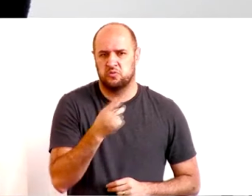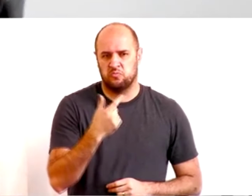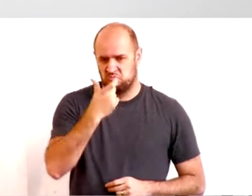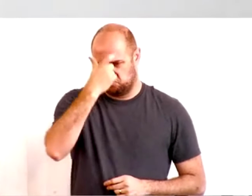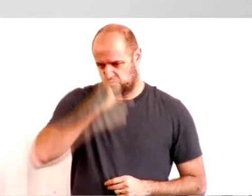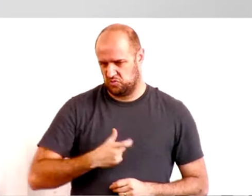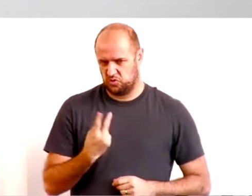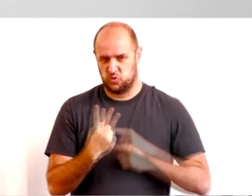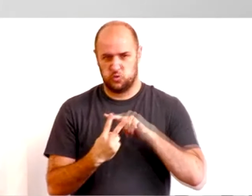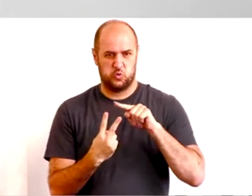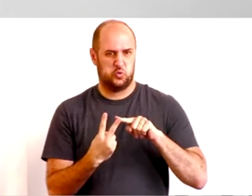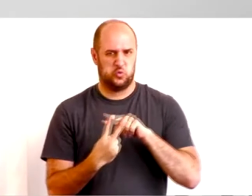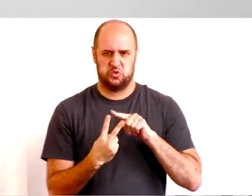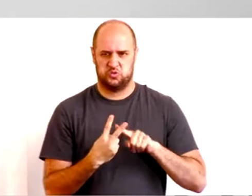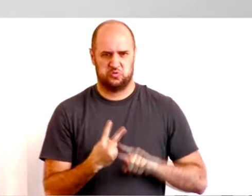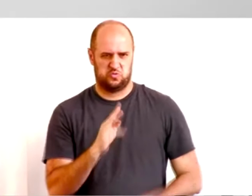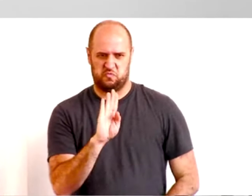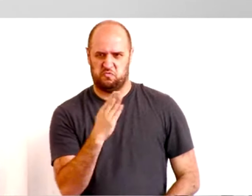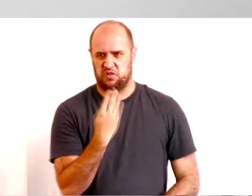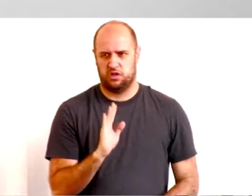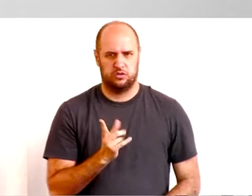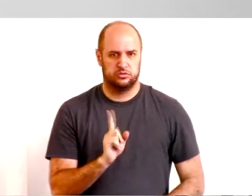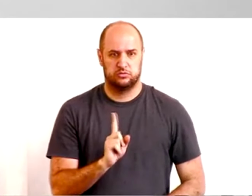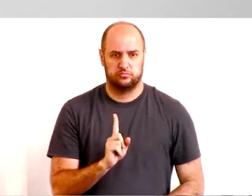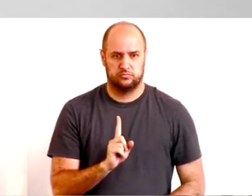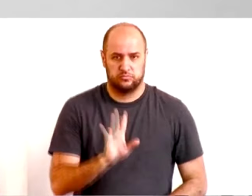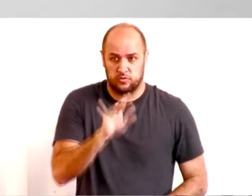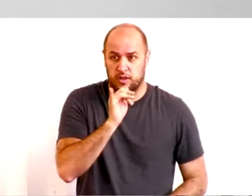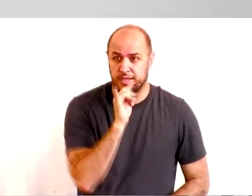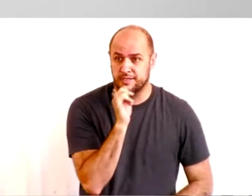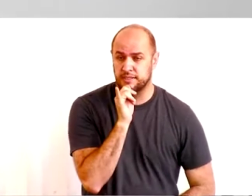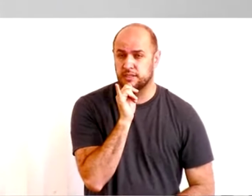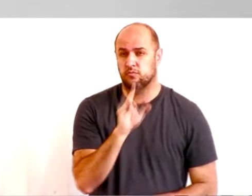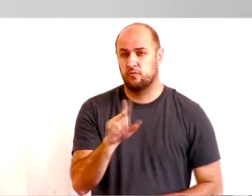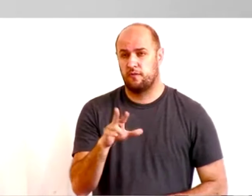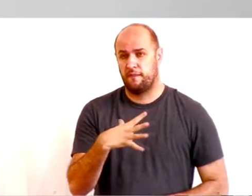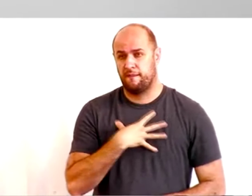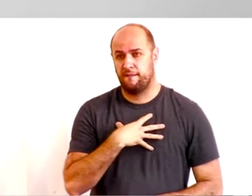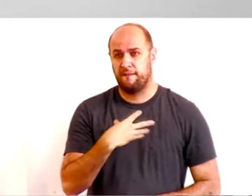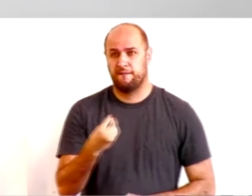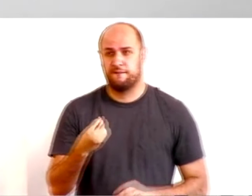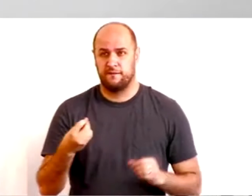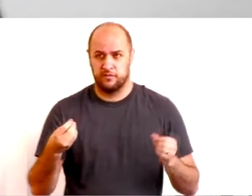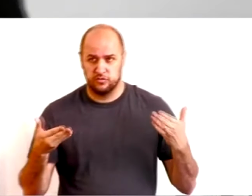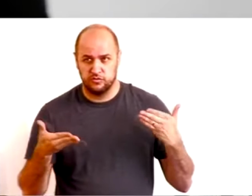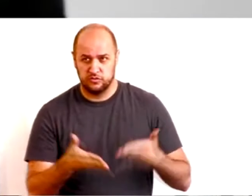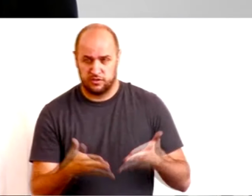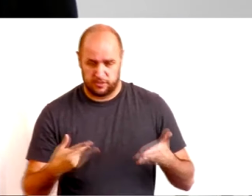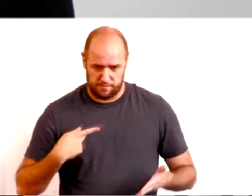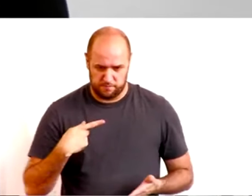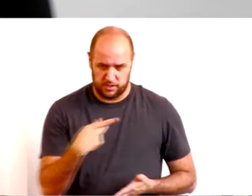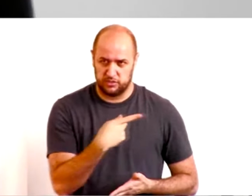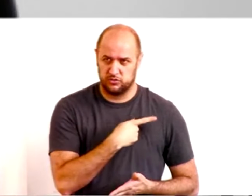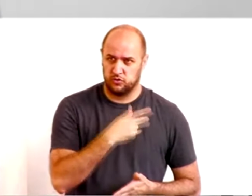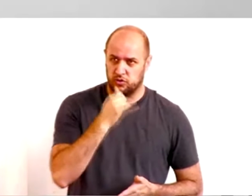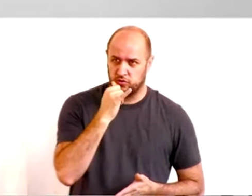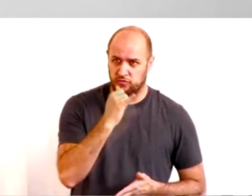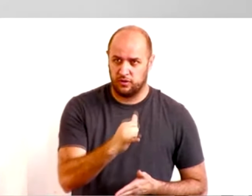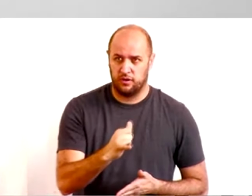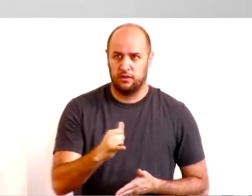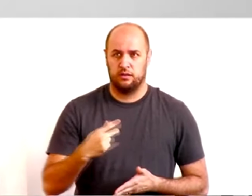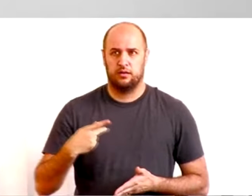pessoas. Fala-se da ilustração dos filhos que chegaram para o pastor e disseram: